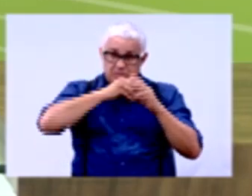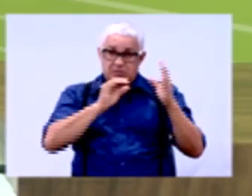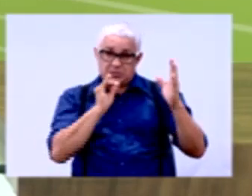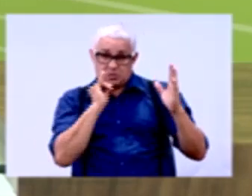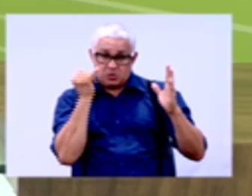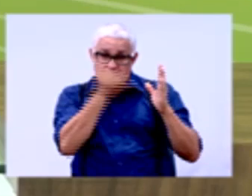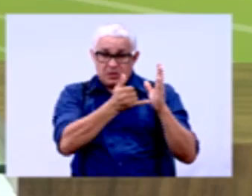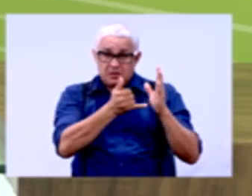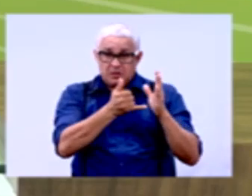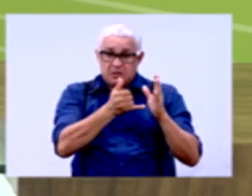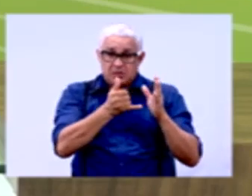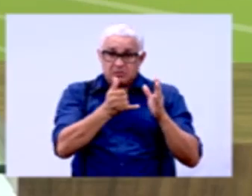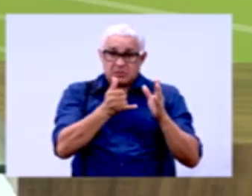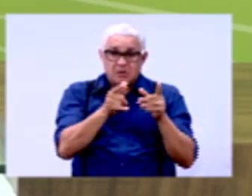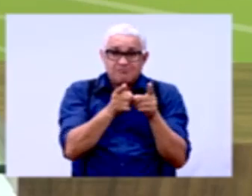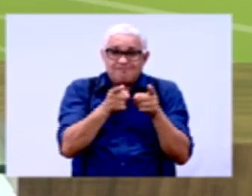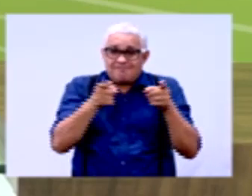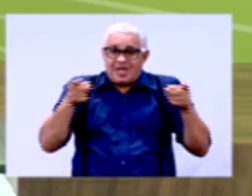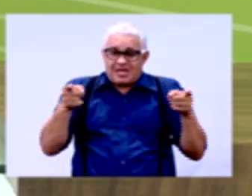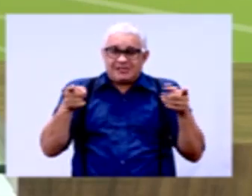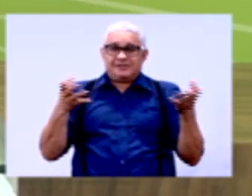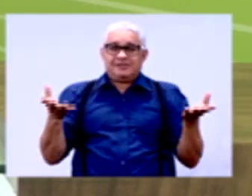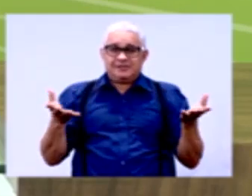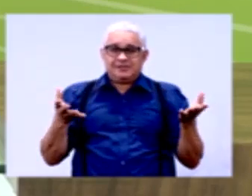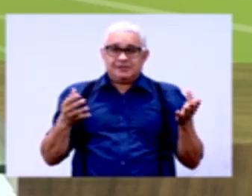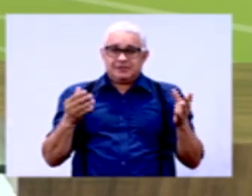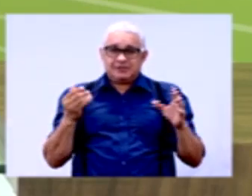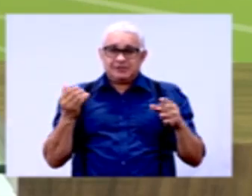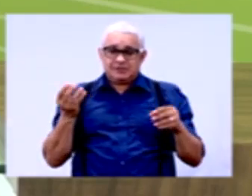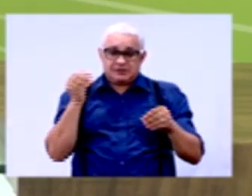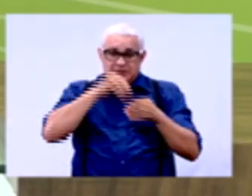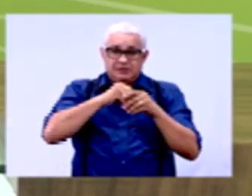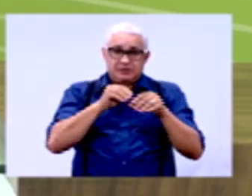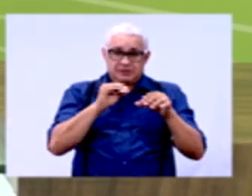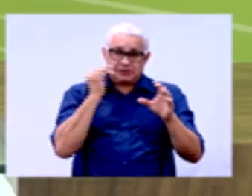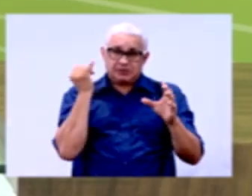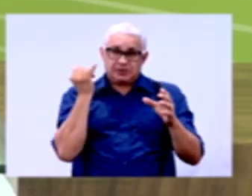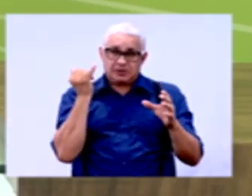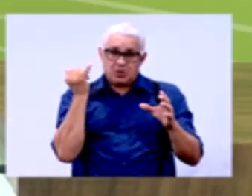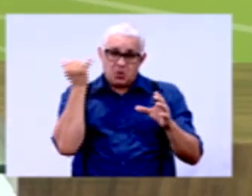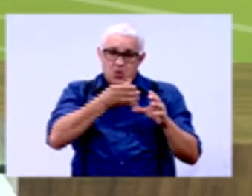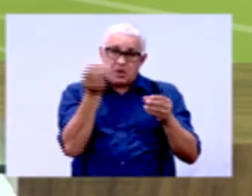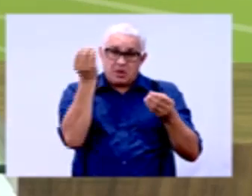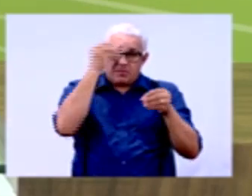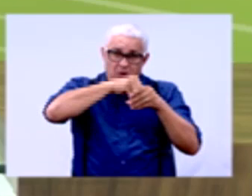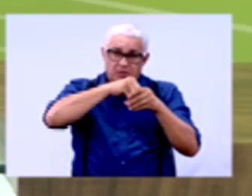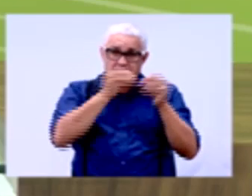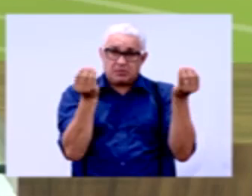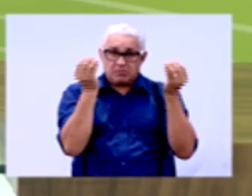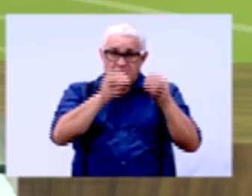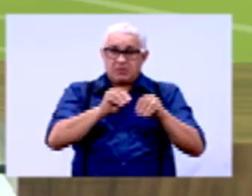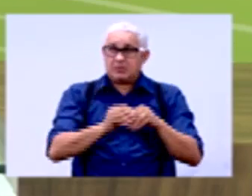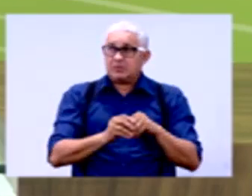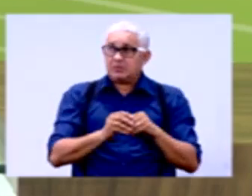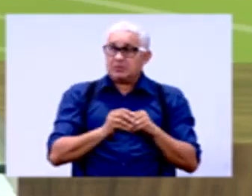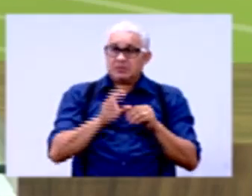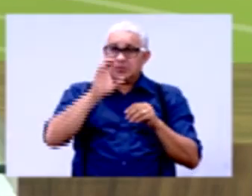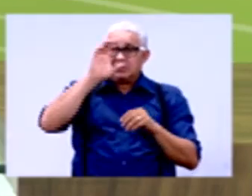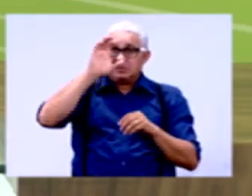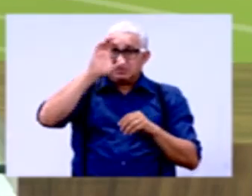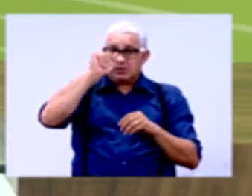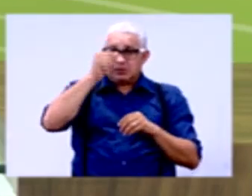volume, qual é o tamanho da informação que seria armazenado num determinado campo. tá? Só para ser